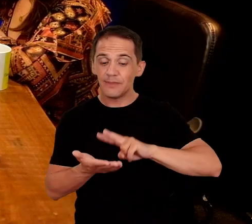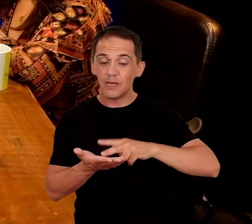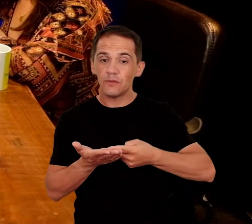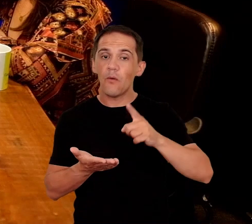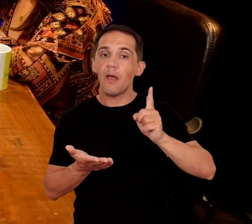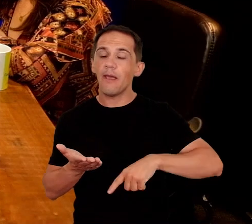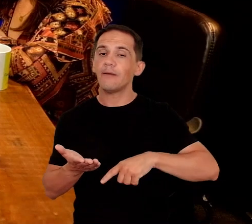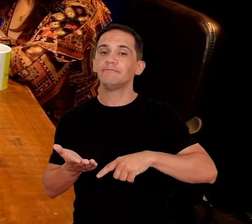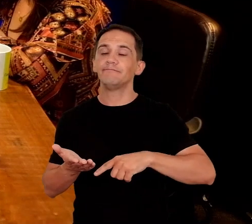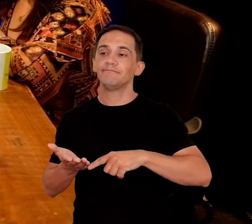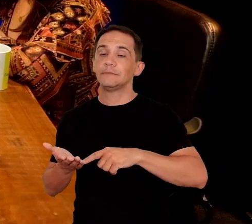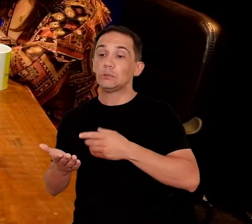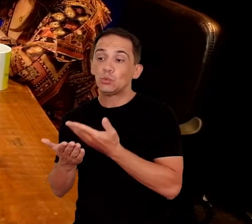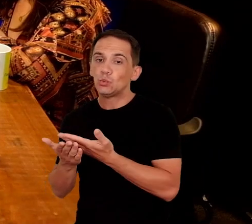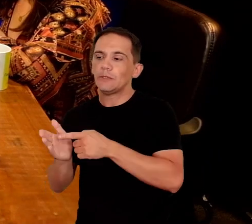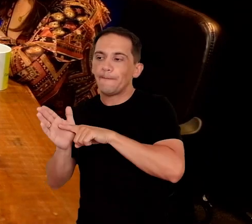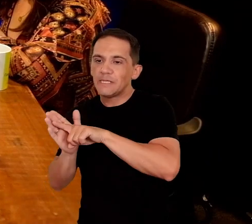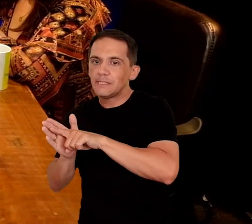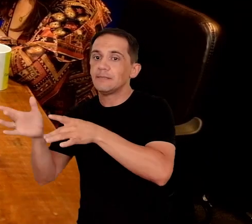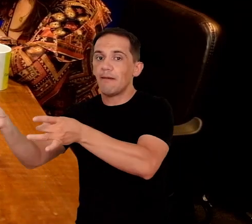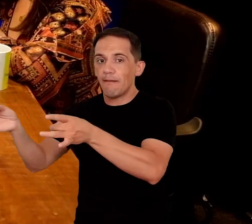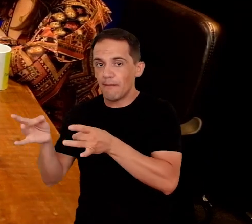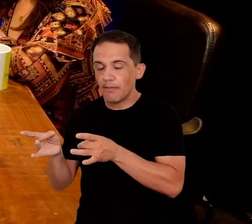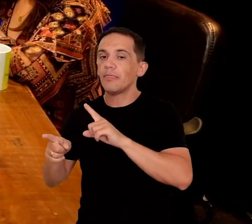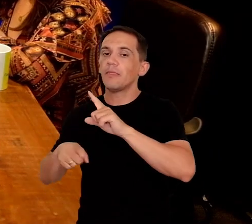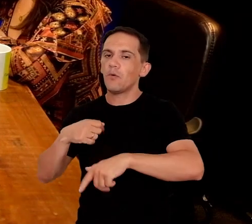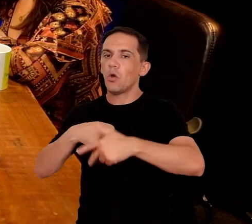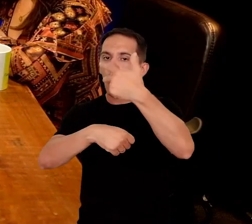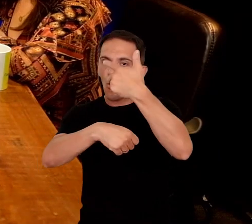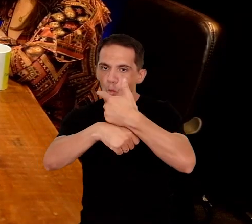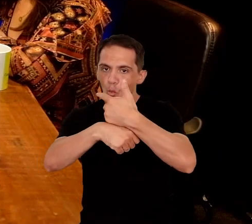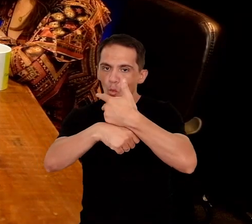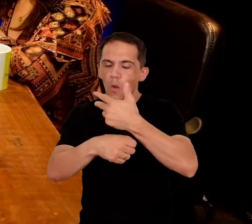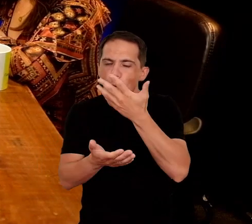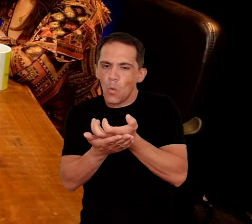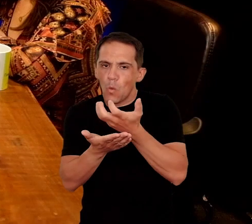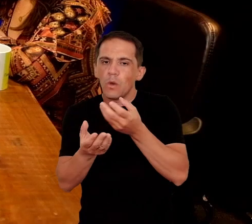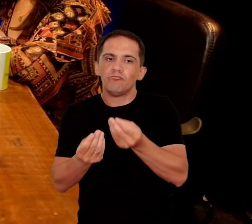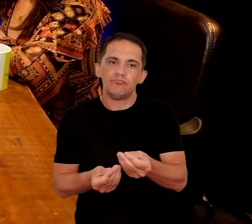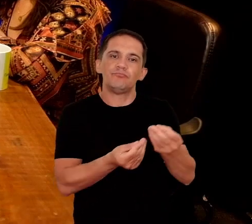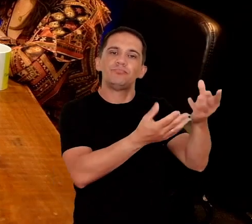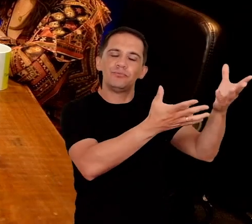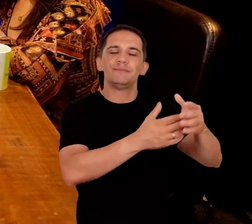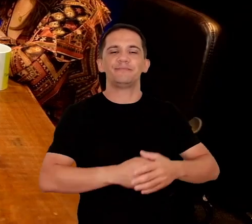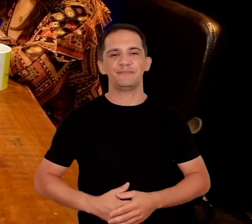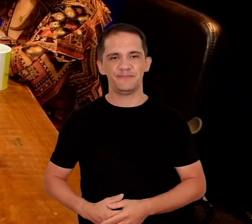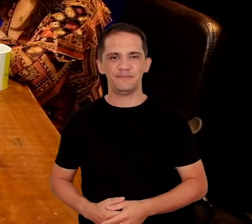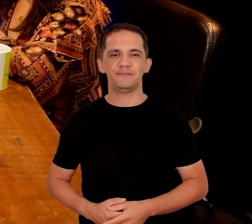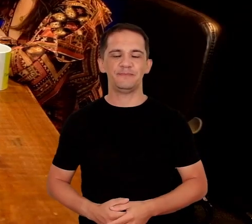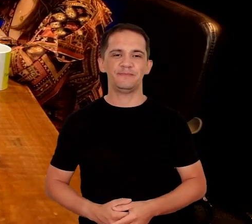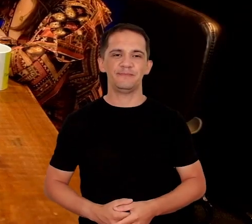E depois envia. Que não é simultâneo, né? Então, a interpretação é simultânea, gravação é quando a gente recebe o